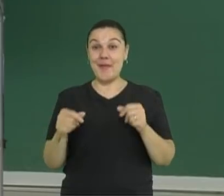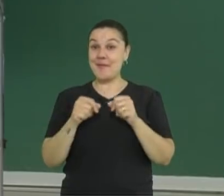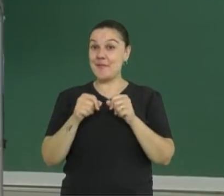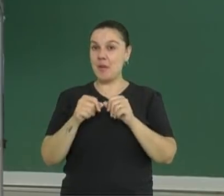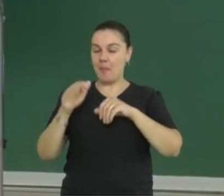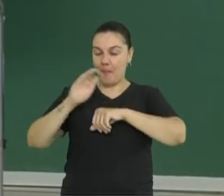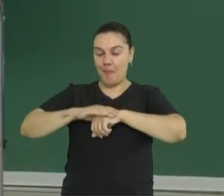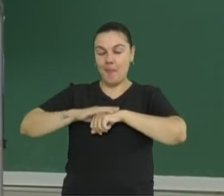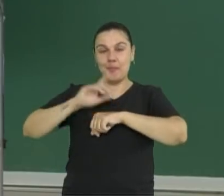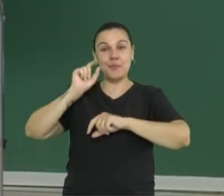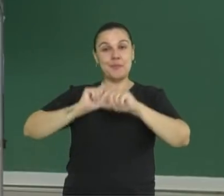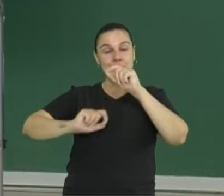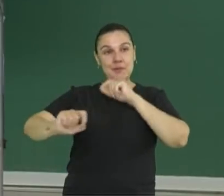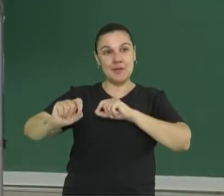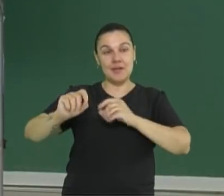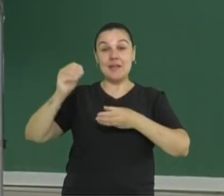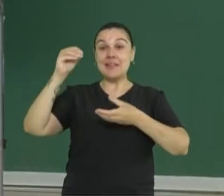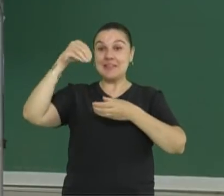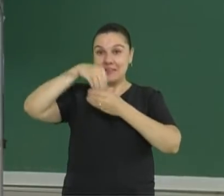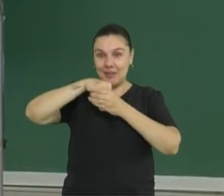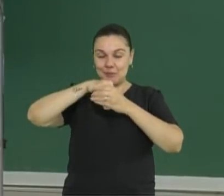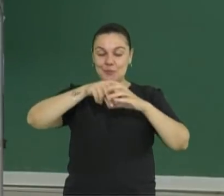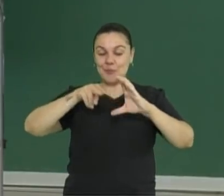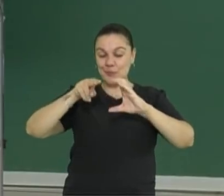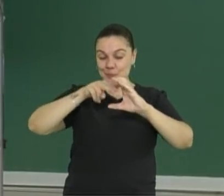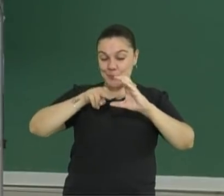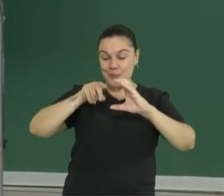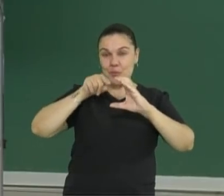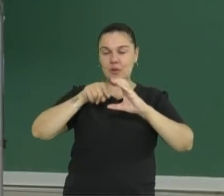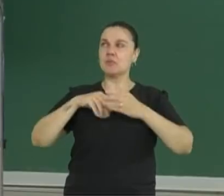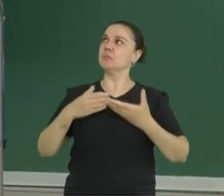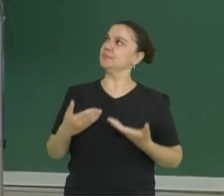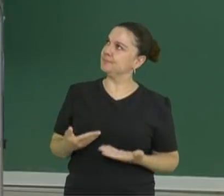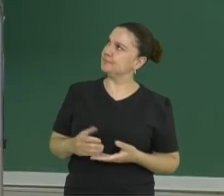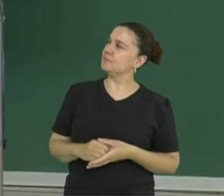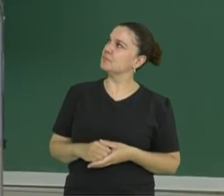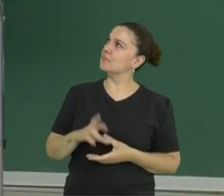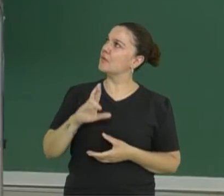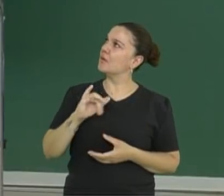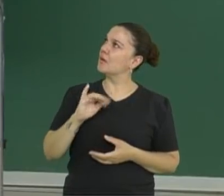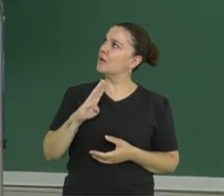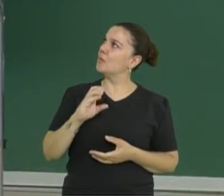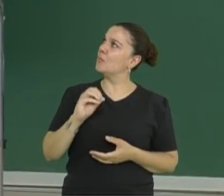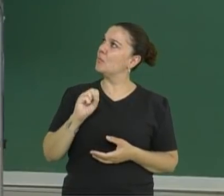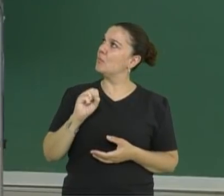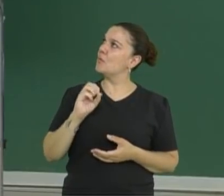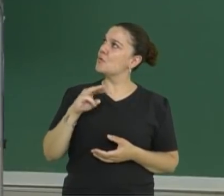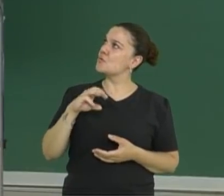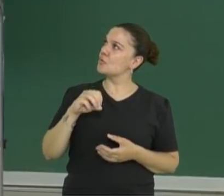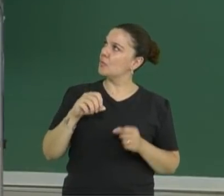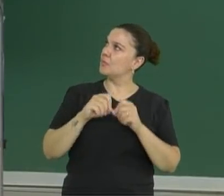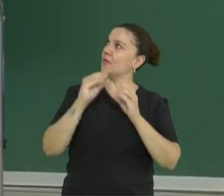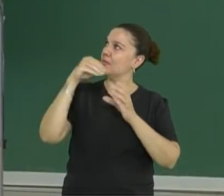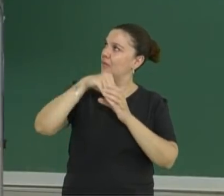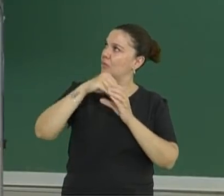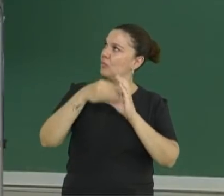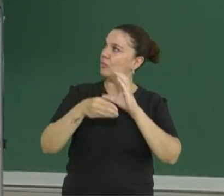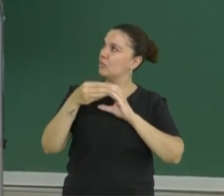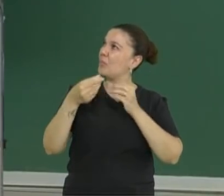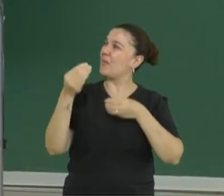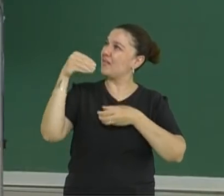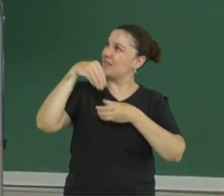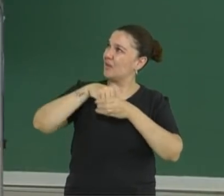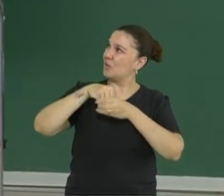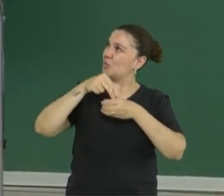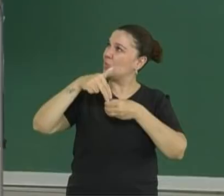feito, ele é produzido no interior do núcleo. Mas Fabiano, o ribossomo eu encontro no citoplasma, mas ele é